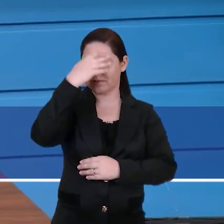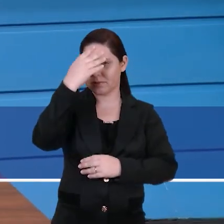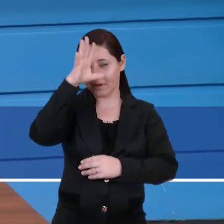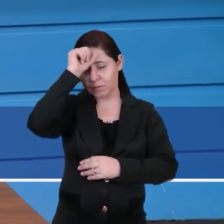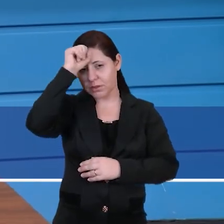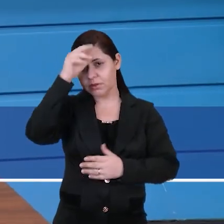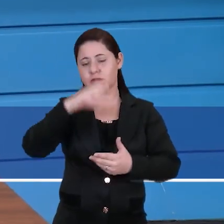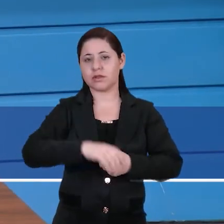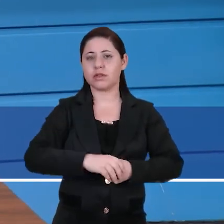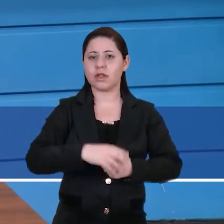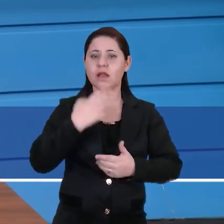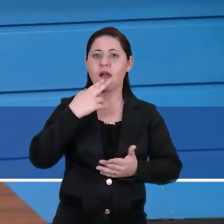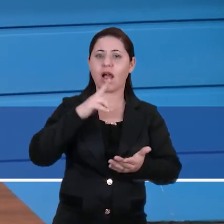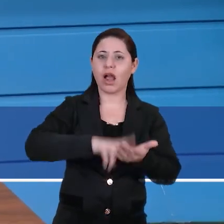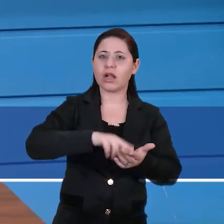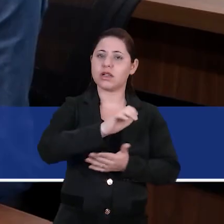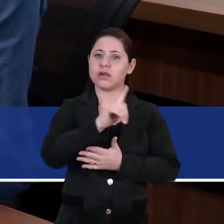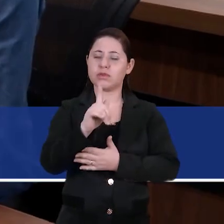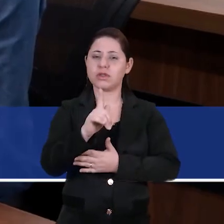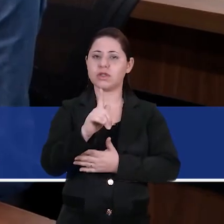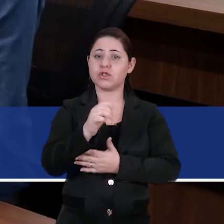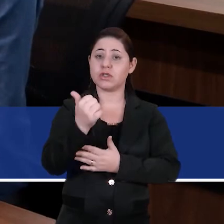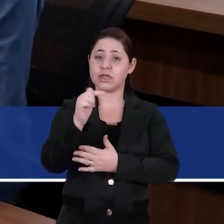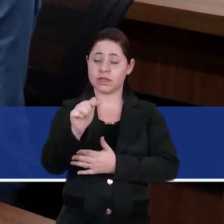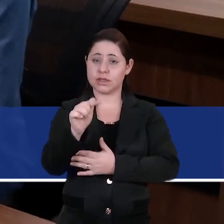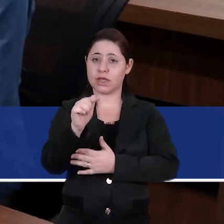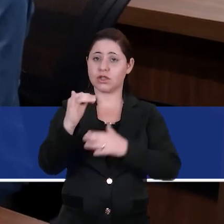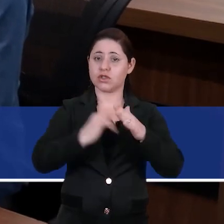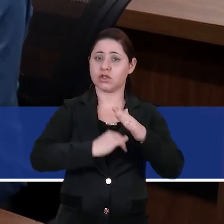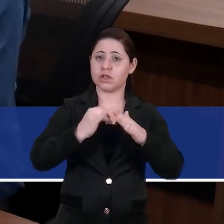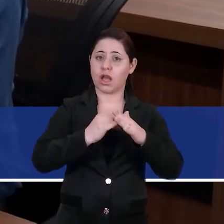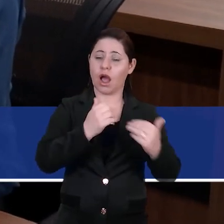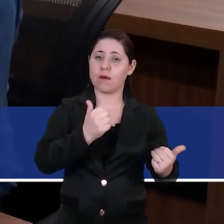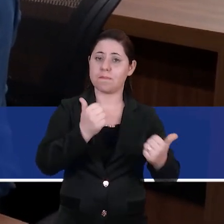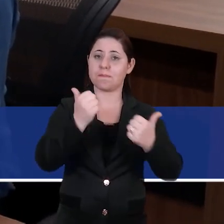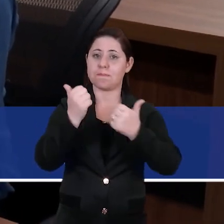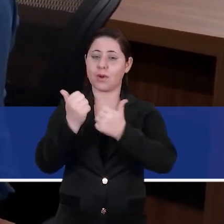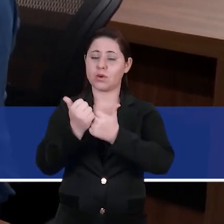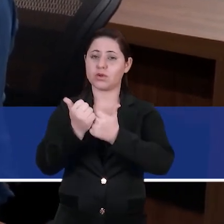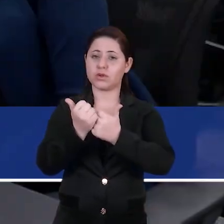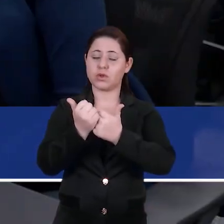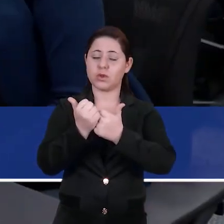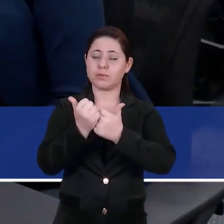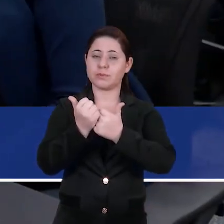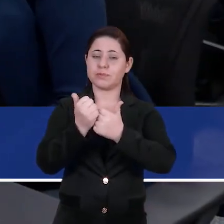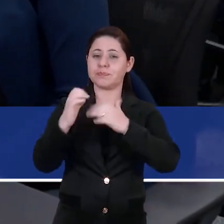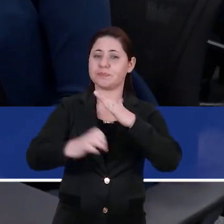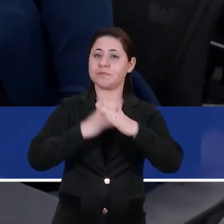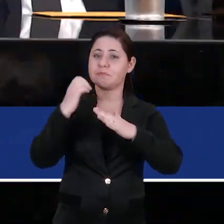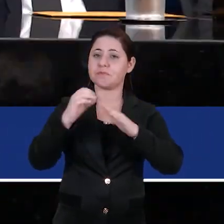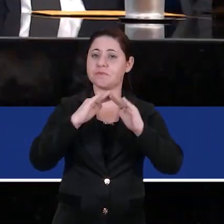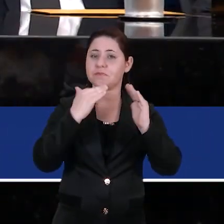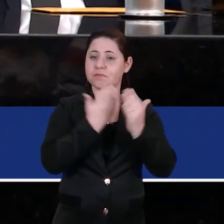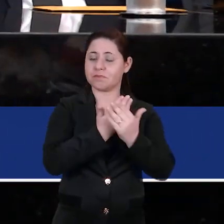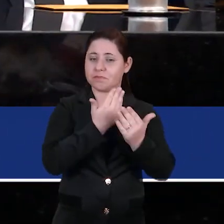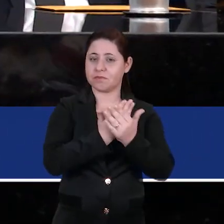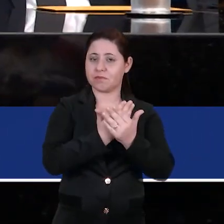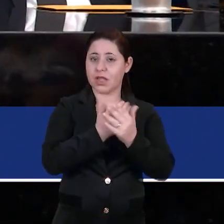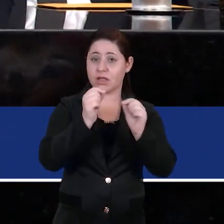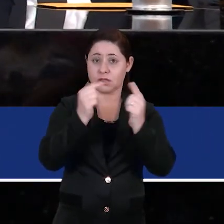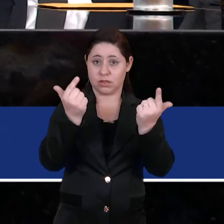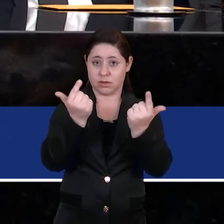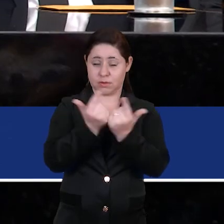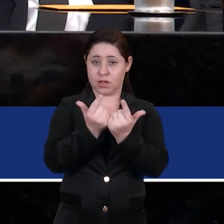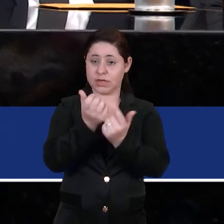Grande, subscrita por 17 entidades que manifestaram apoio ao programa do Centro de Integração Empresa-Escola, a Assembleia